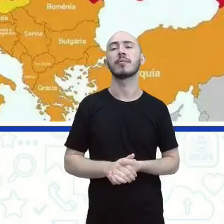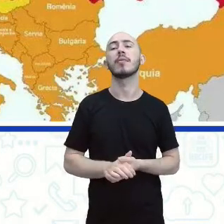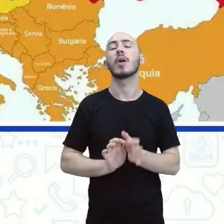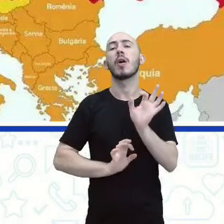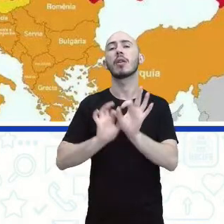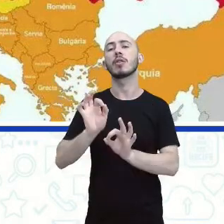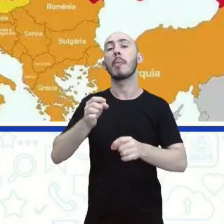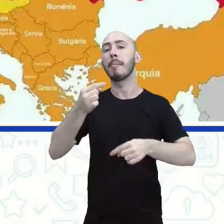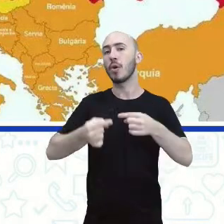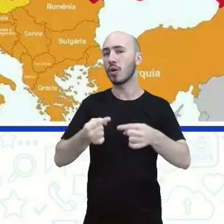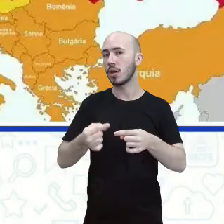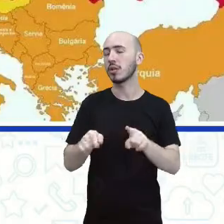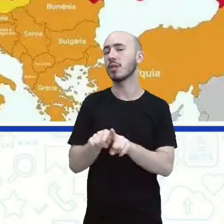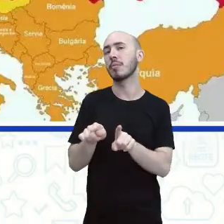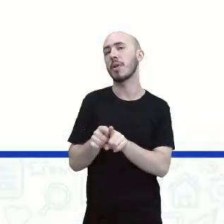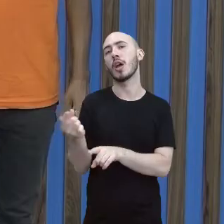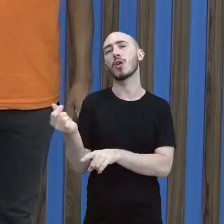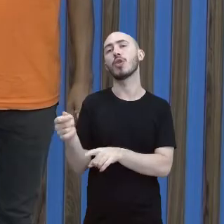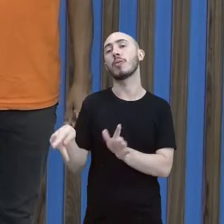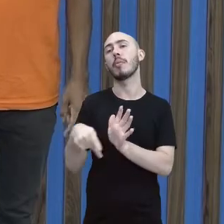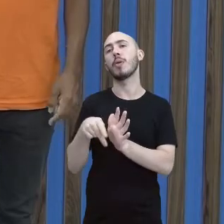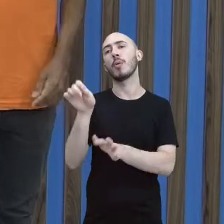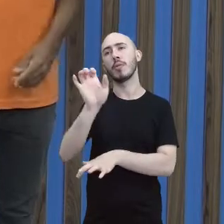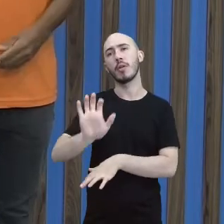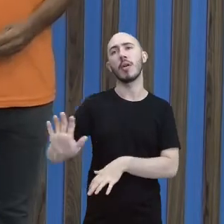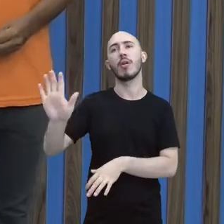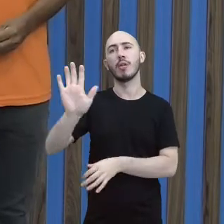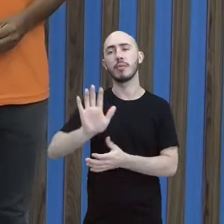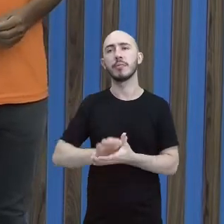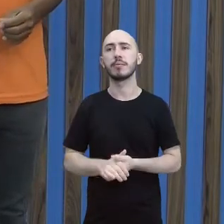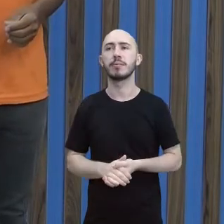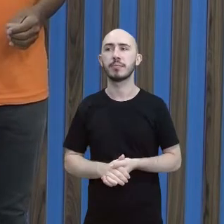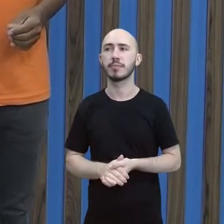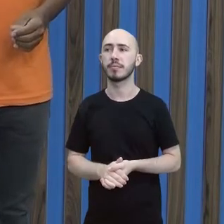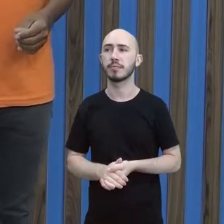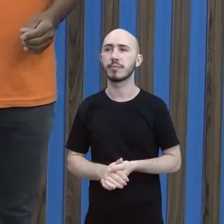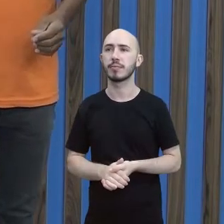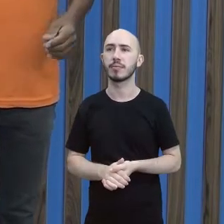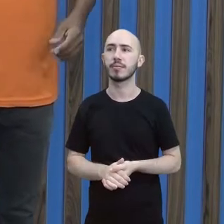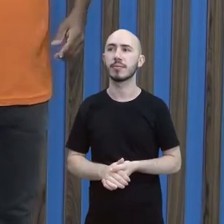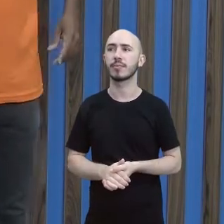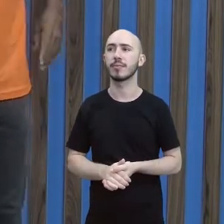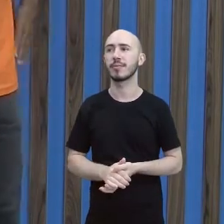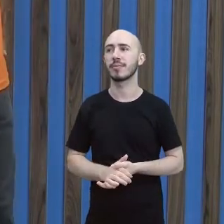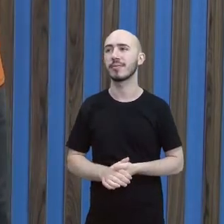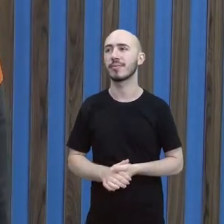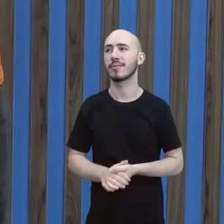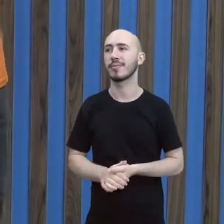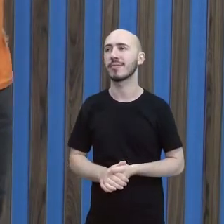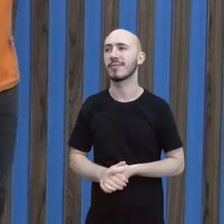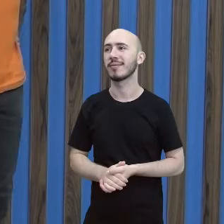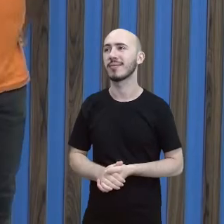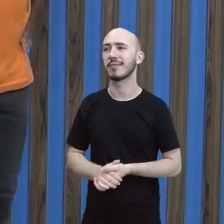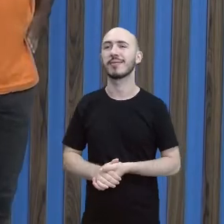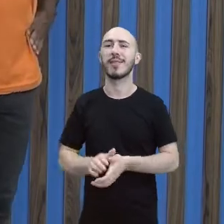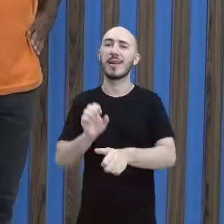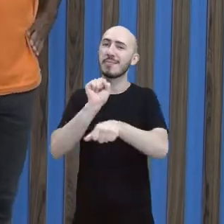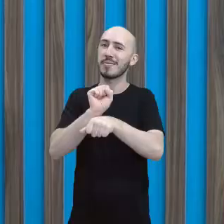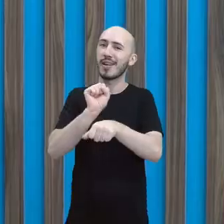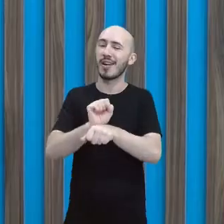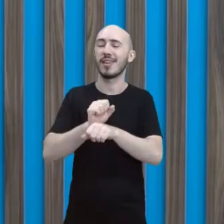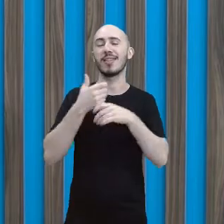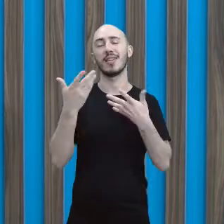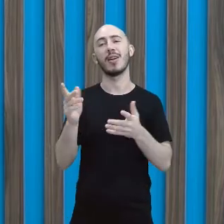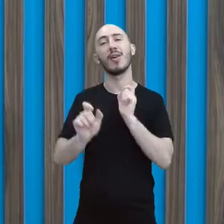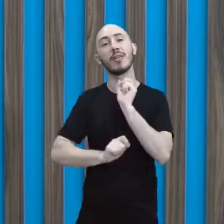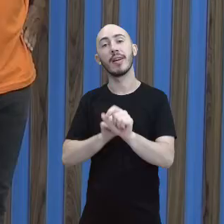política econômica da Europa. Então vamos agora, tá? Professor! Sim, tem vídeo, hein? Espera aí, professor, tem que avisar meu